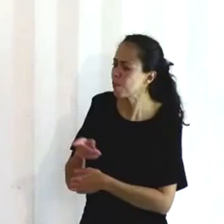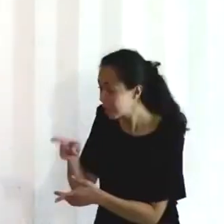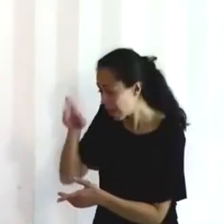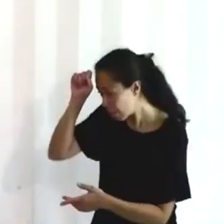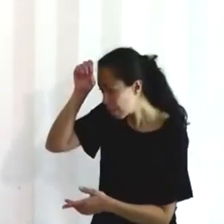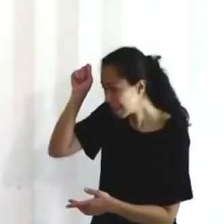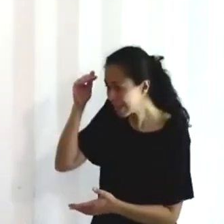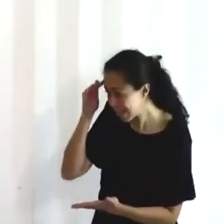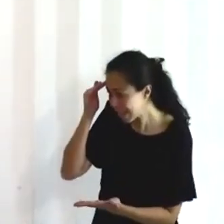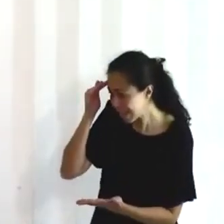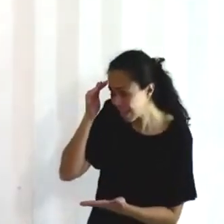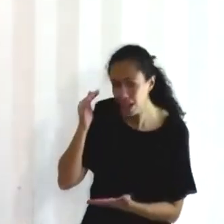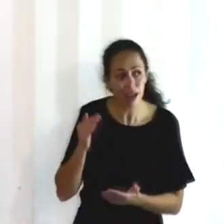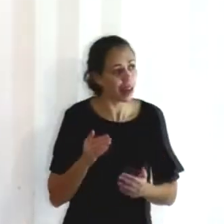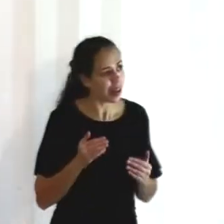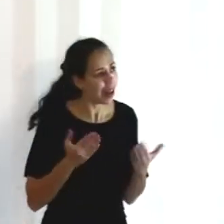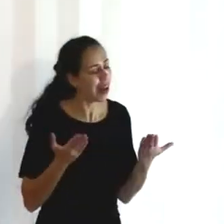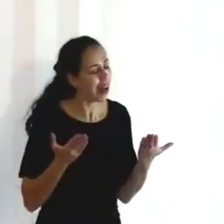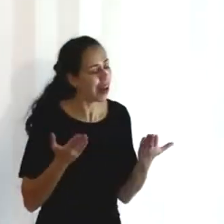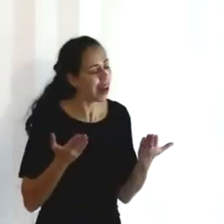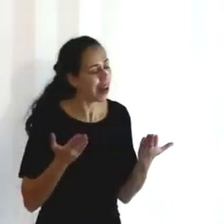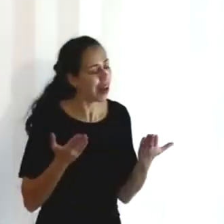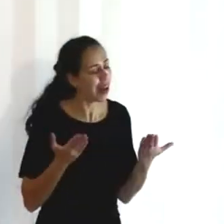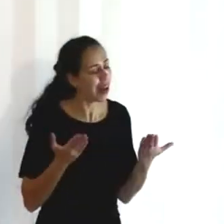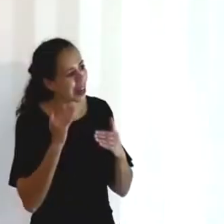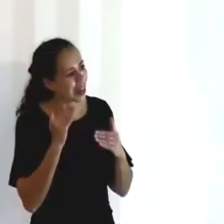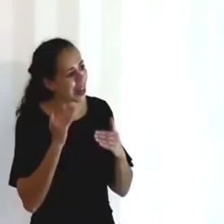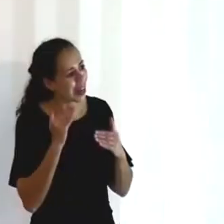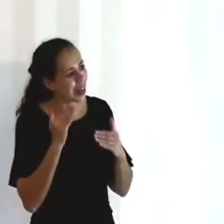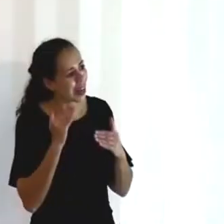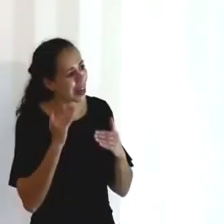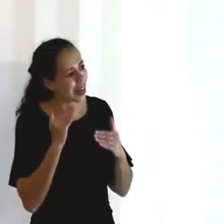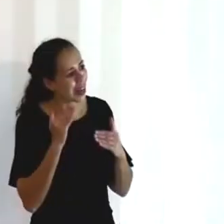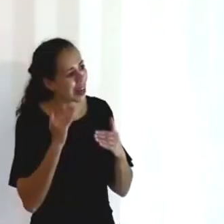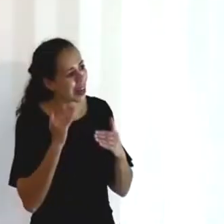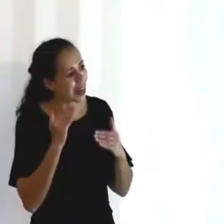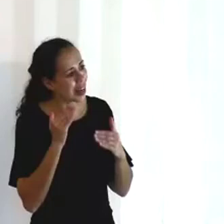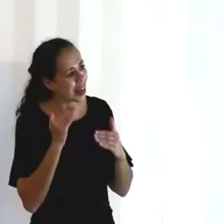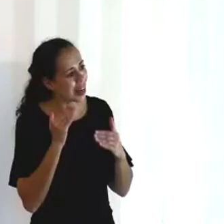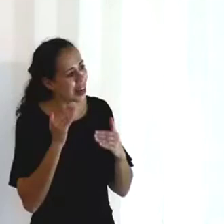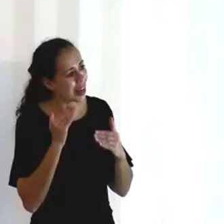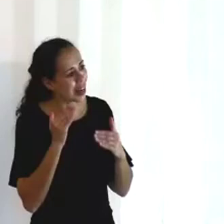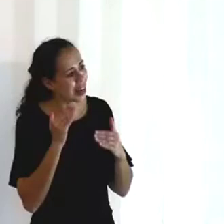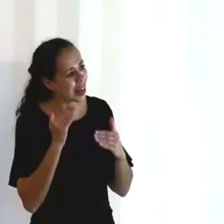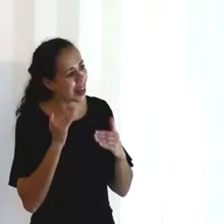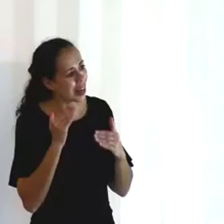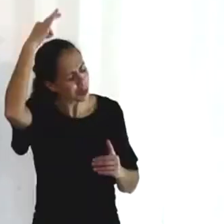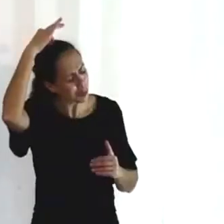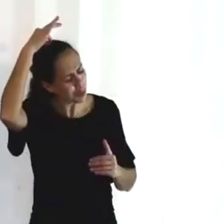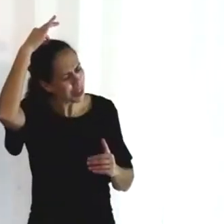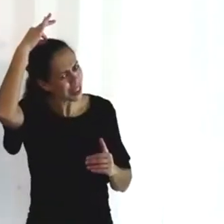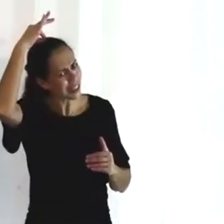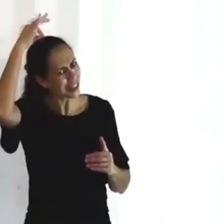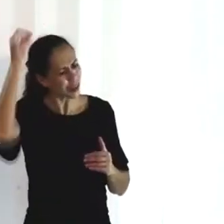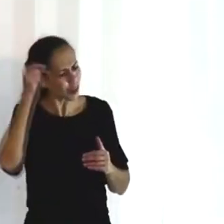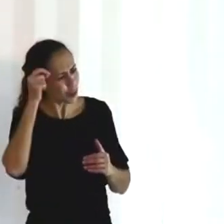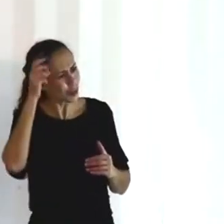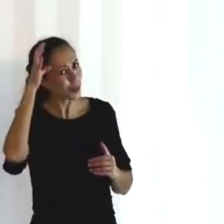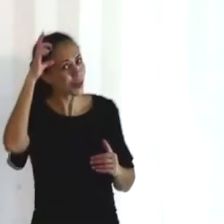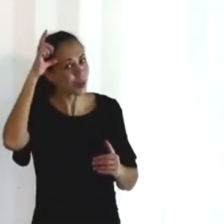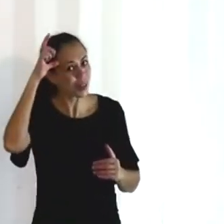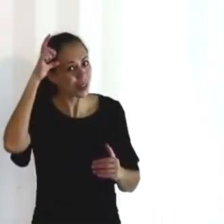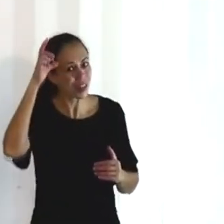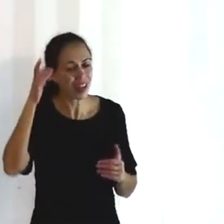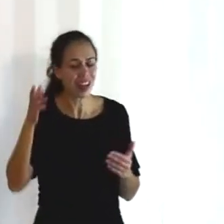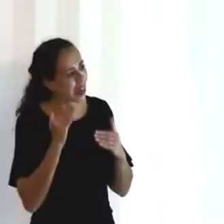as pessoas que não se adequam exatamente ao sistema da comunidade, quando nós não nos importamos mais com elas, nós